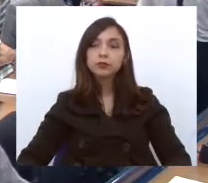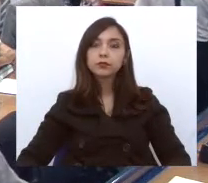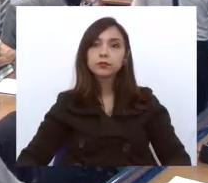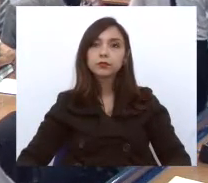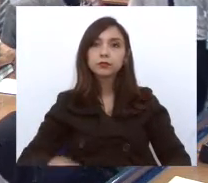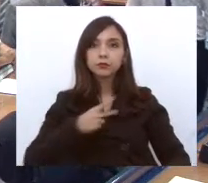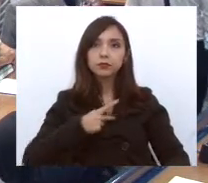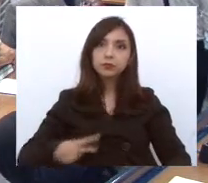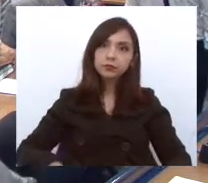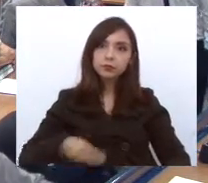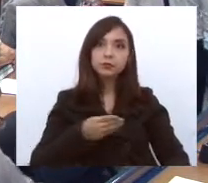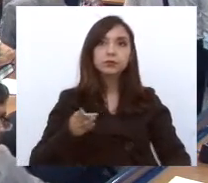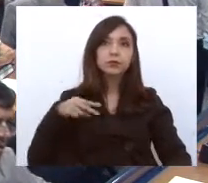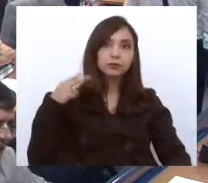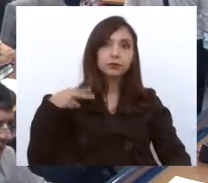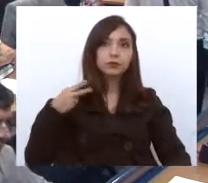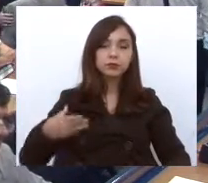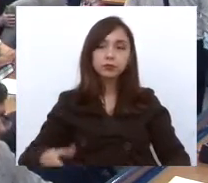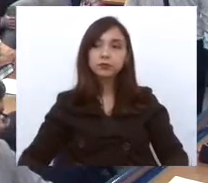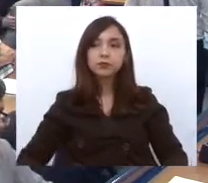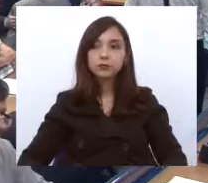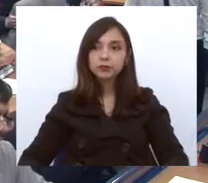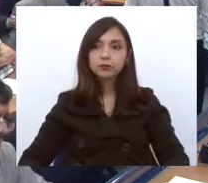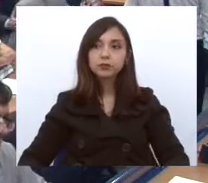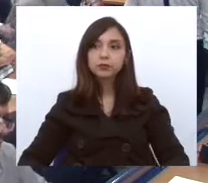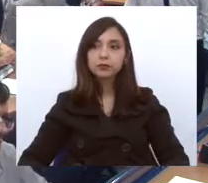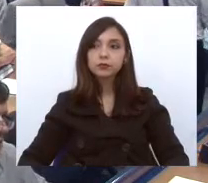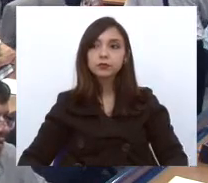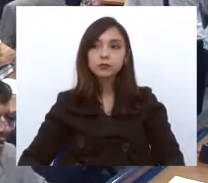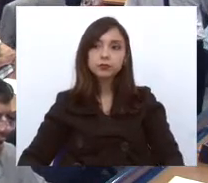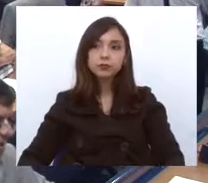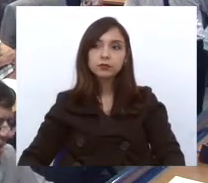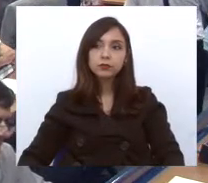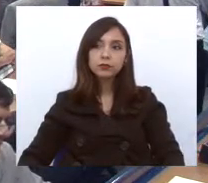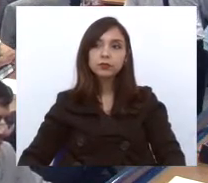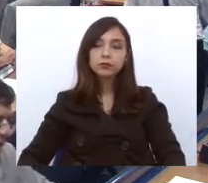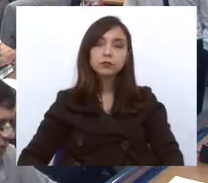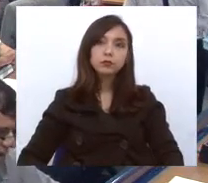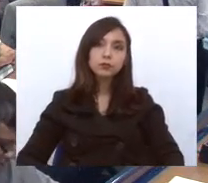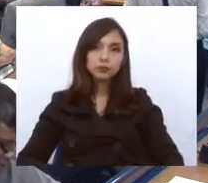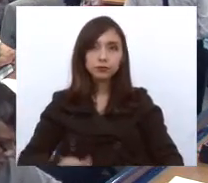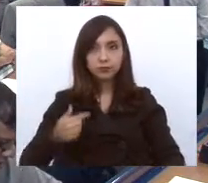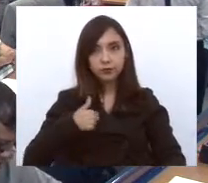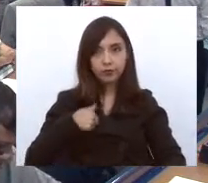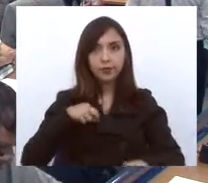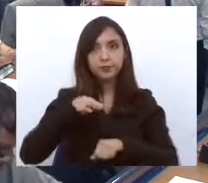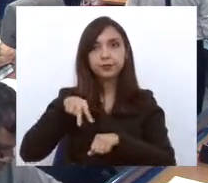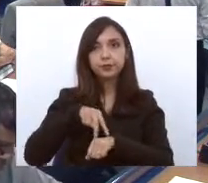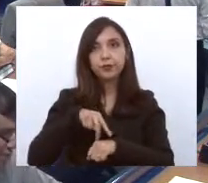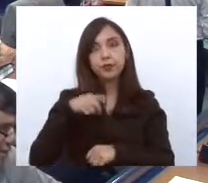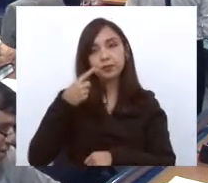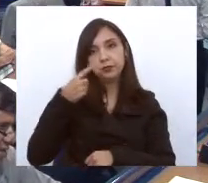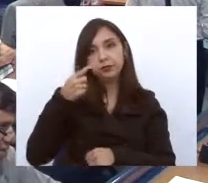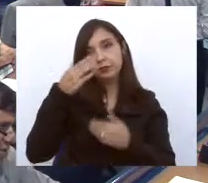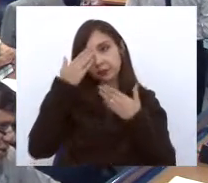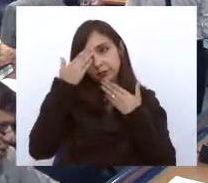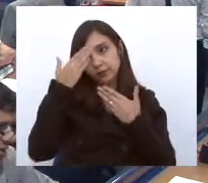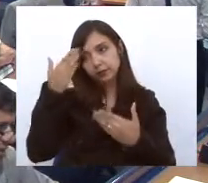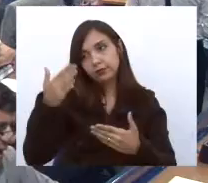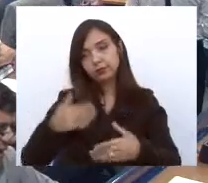presidente, nobres vereadores, eu retorno a essa tribuna, primeiro para